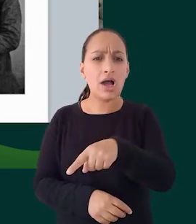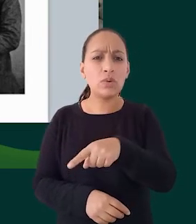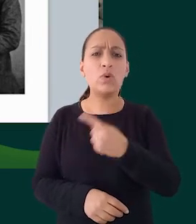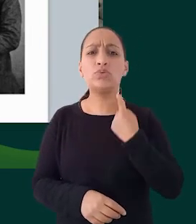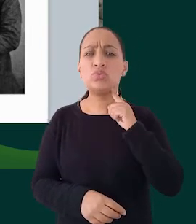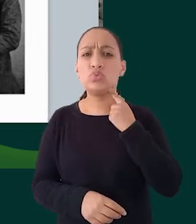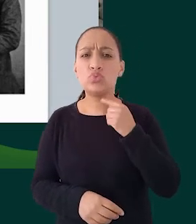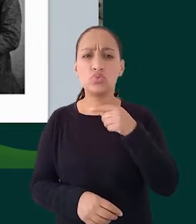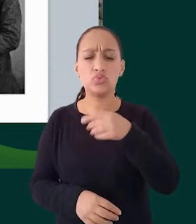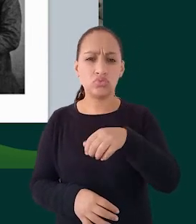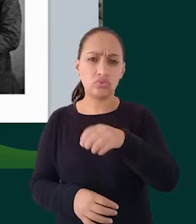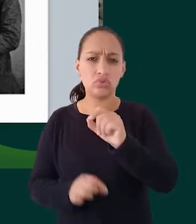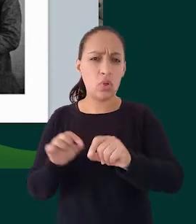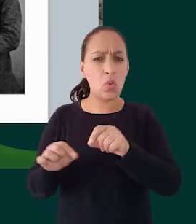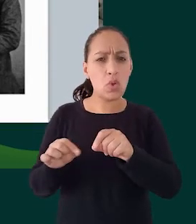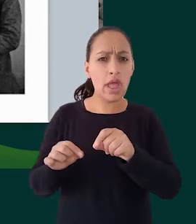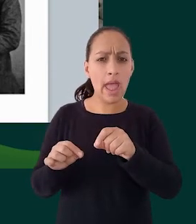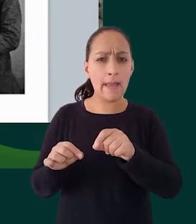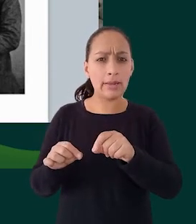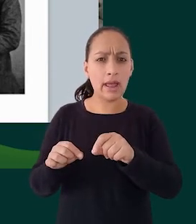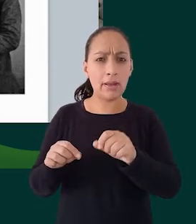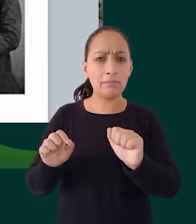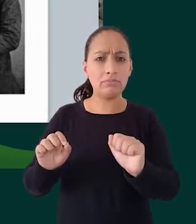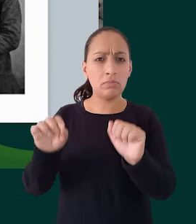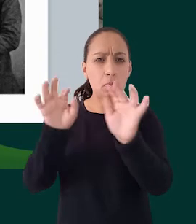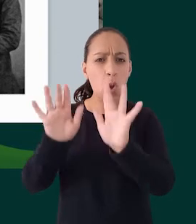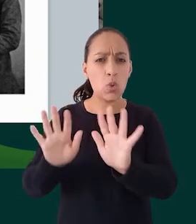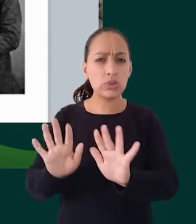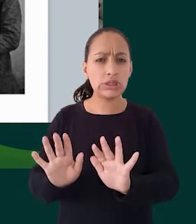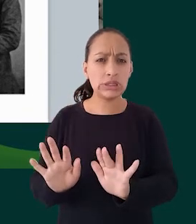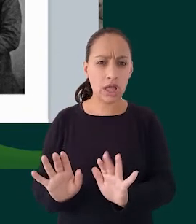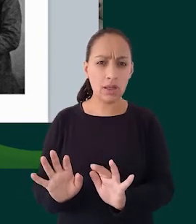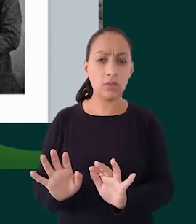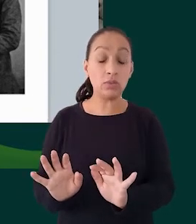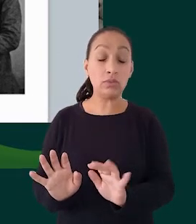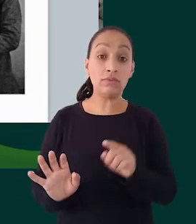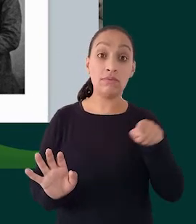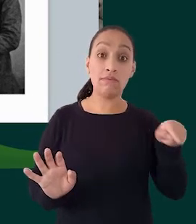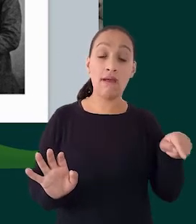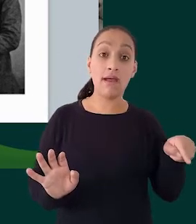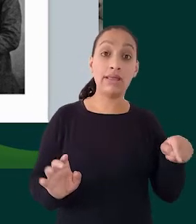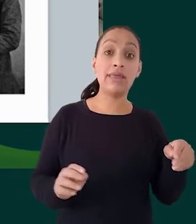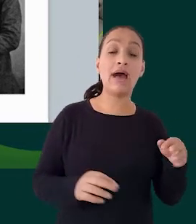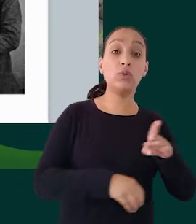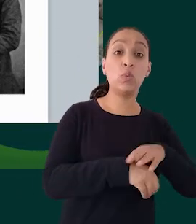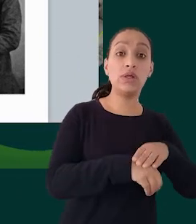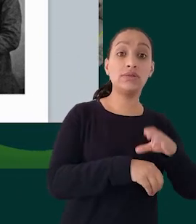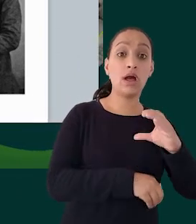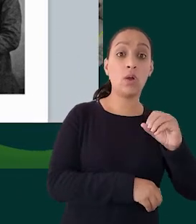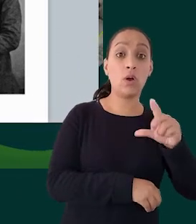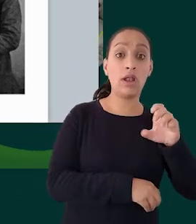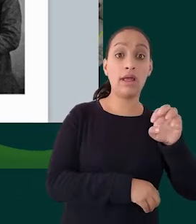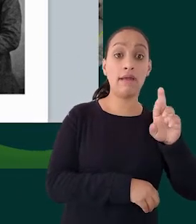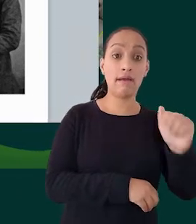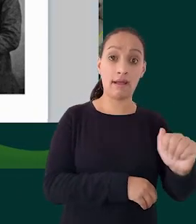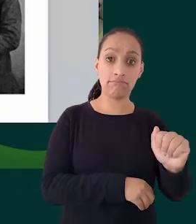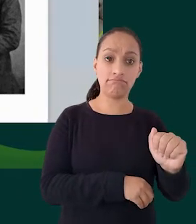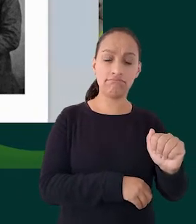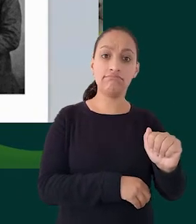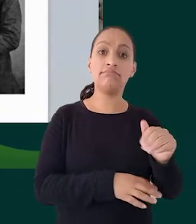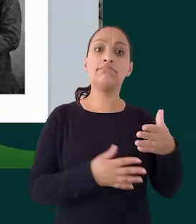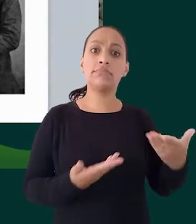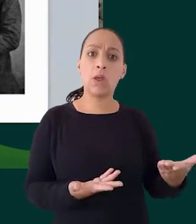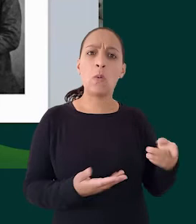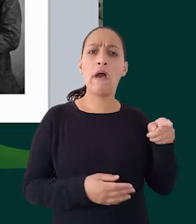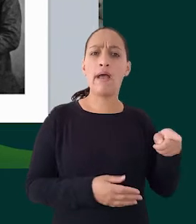doença bacteriana, que àquela época não era conhecida, não eram conhecidas suas causas, né? Se imaginava que a